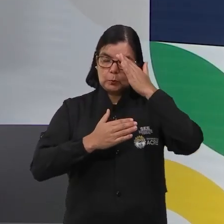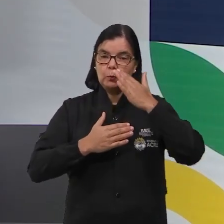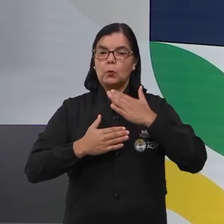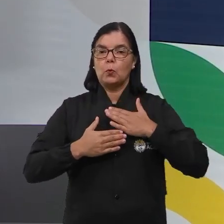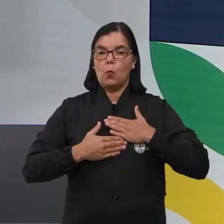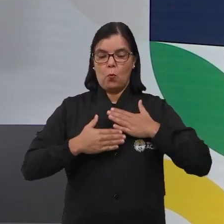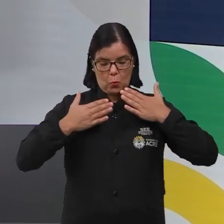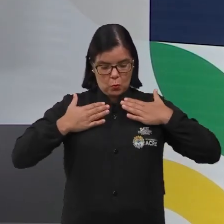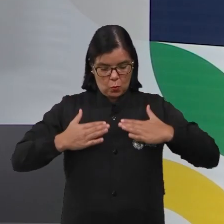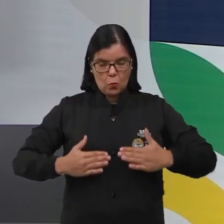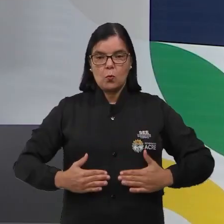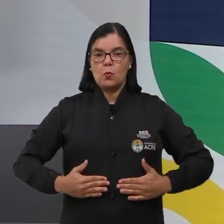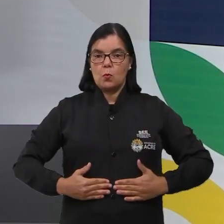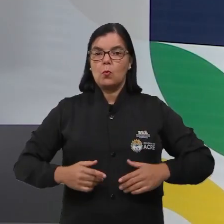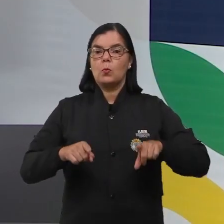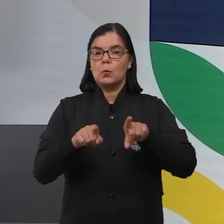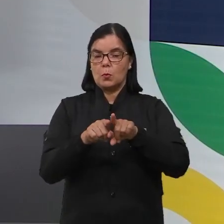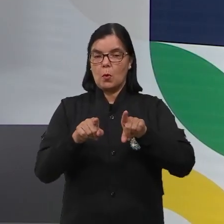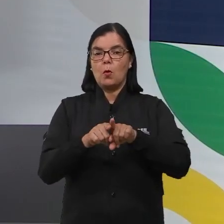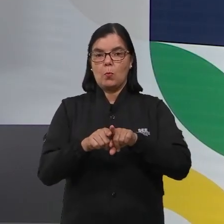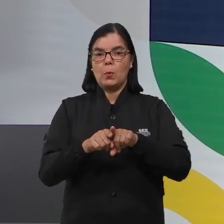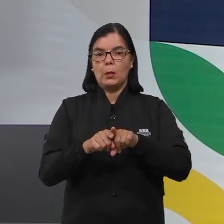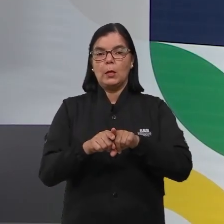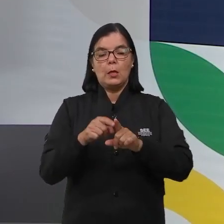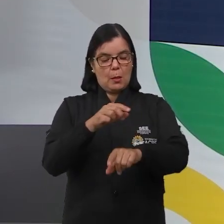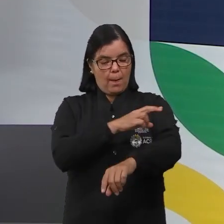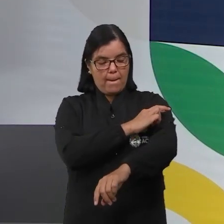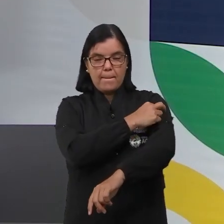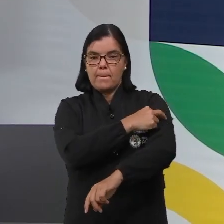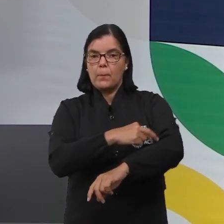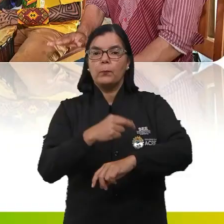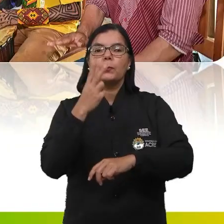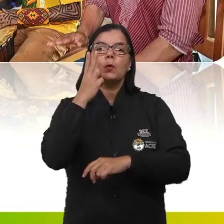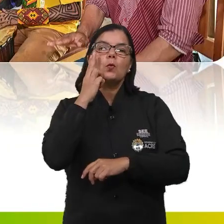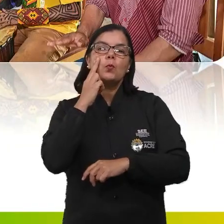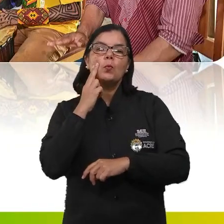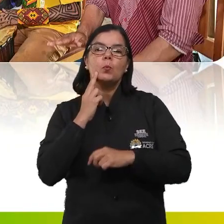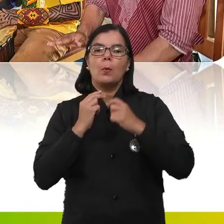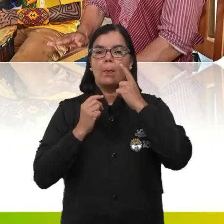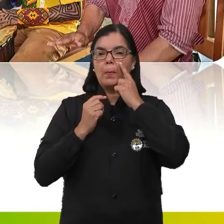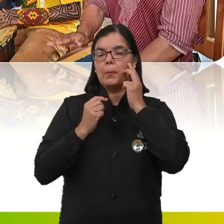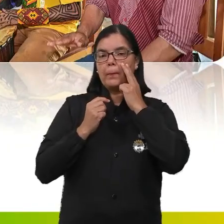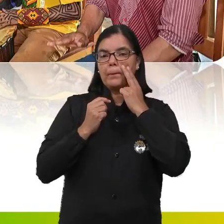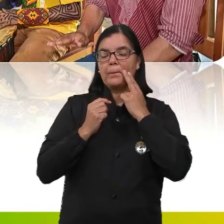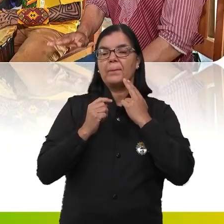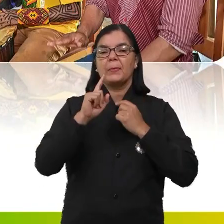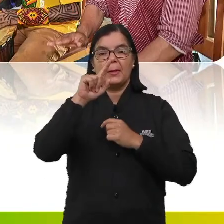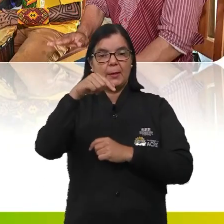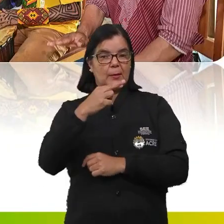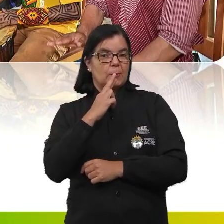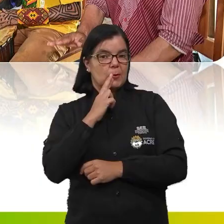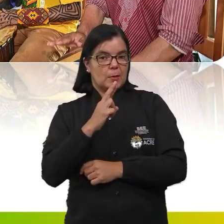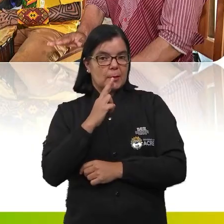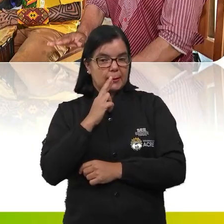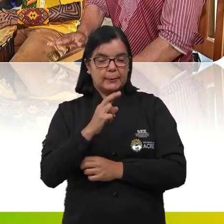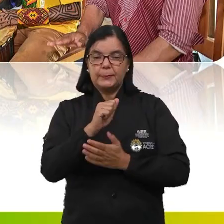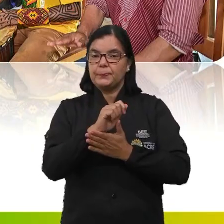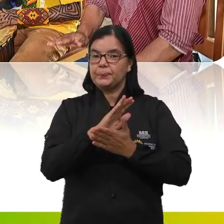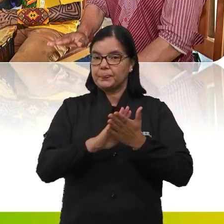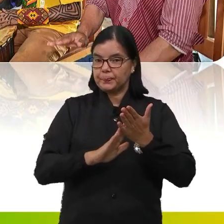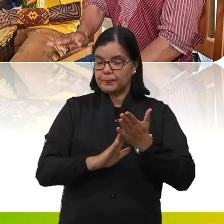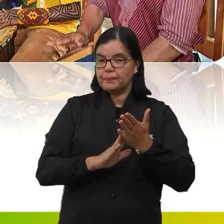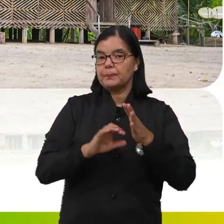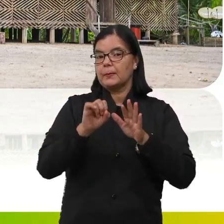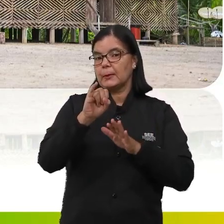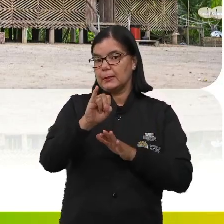digamos assim, com esse grafismo na sua pele, tá bom? grave isso aí para poder responder lá nas nossas atividades,